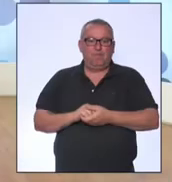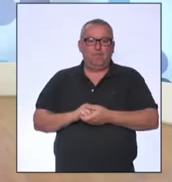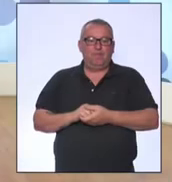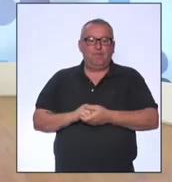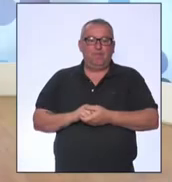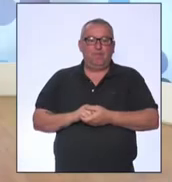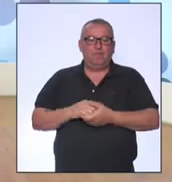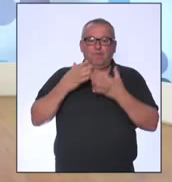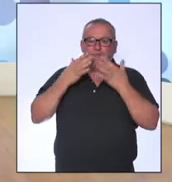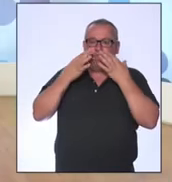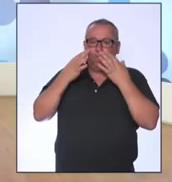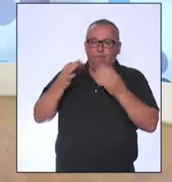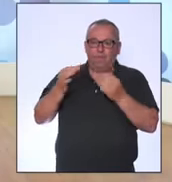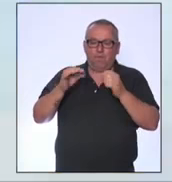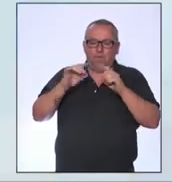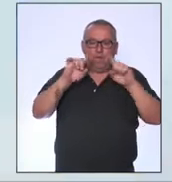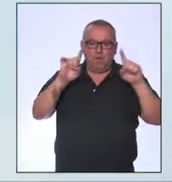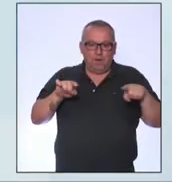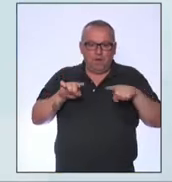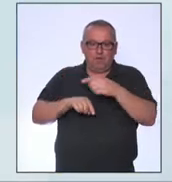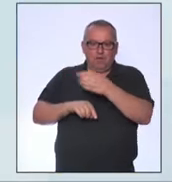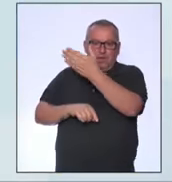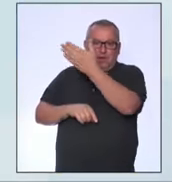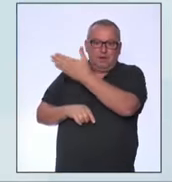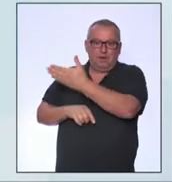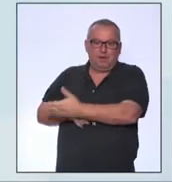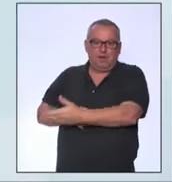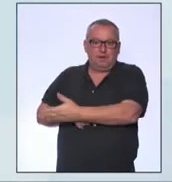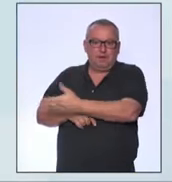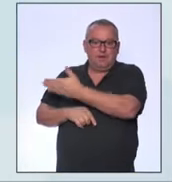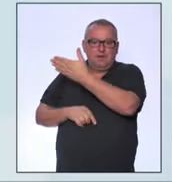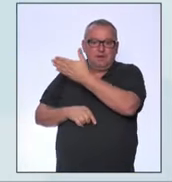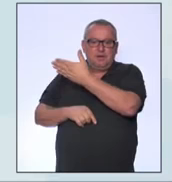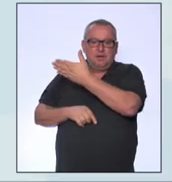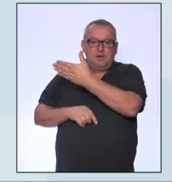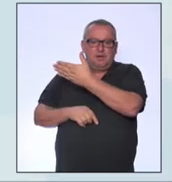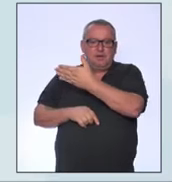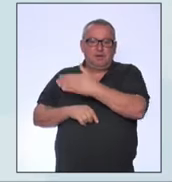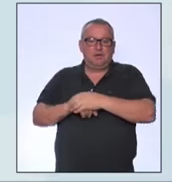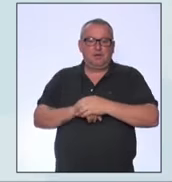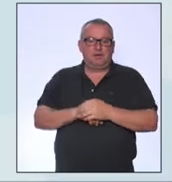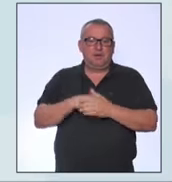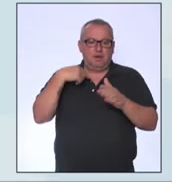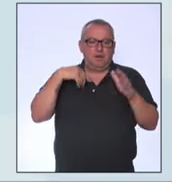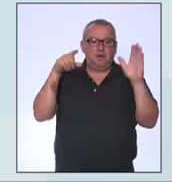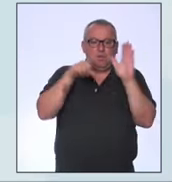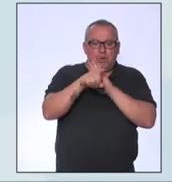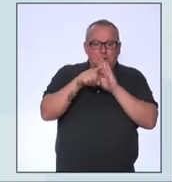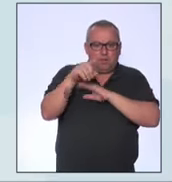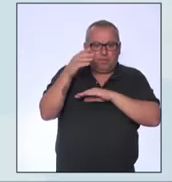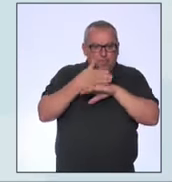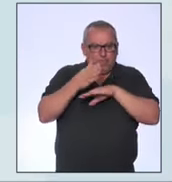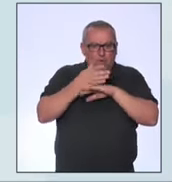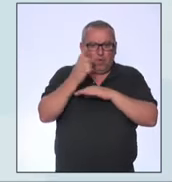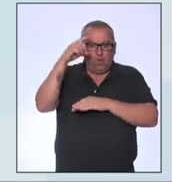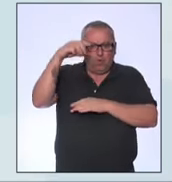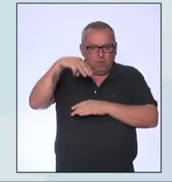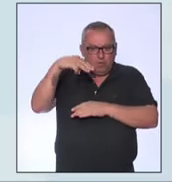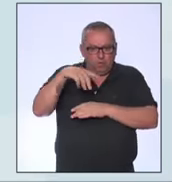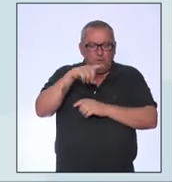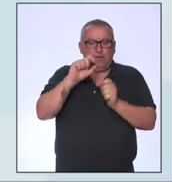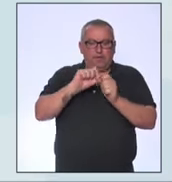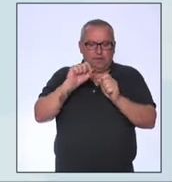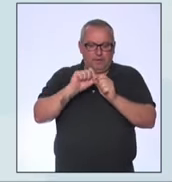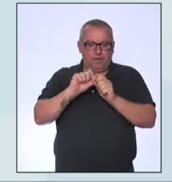Vamos! Observe a imagem a seguir, pessoal. A imagem a seguir, ela é uma pergunta, é uma atividade. Eu vou dar um minuto para